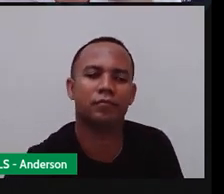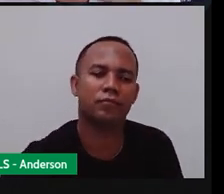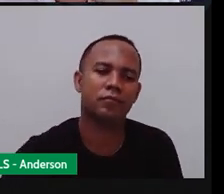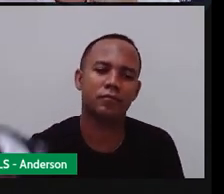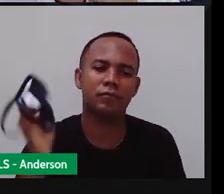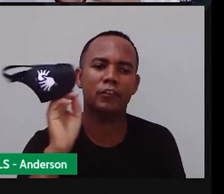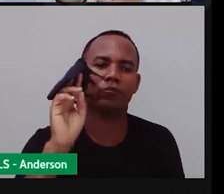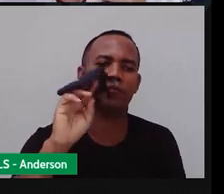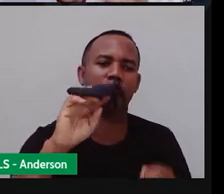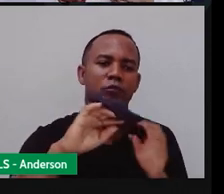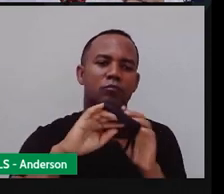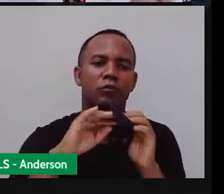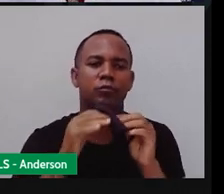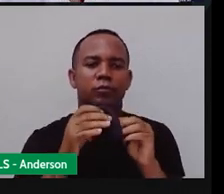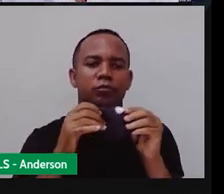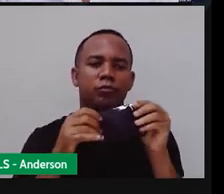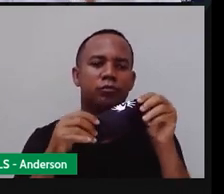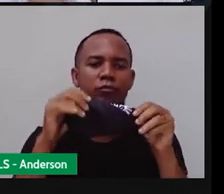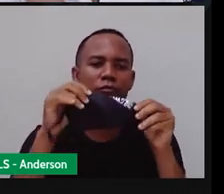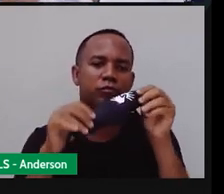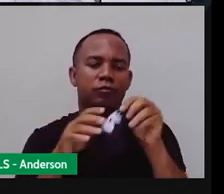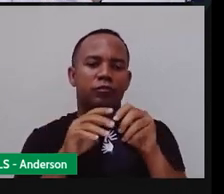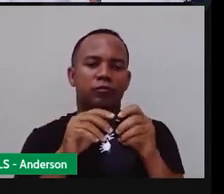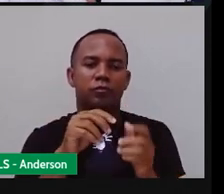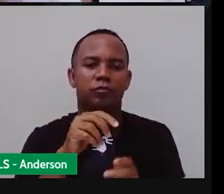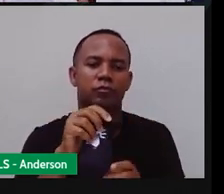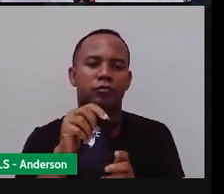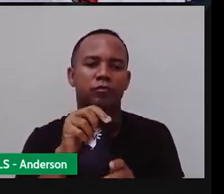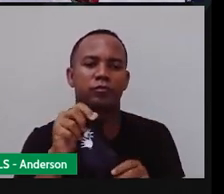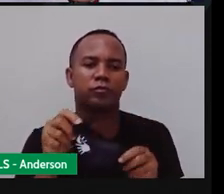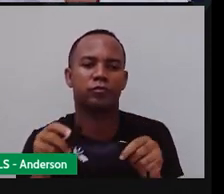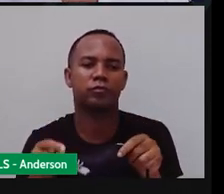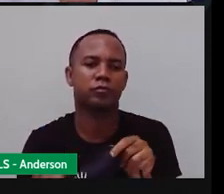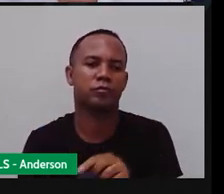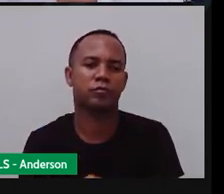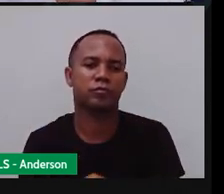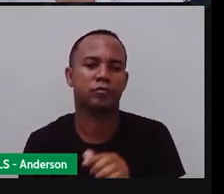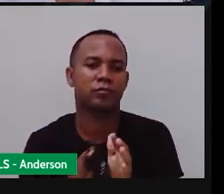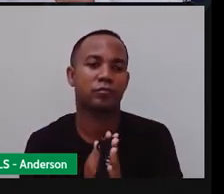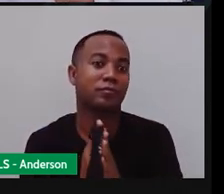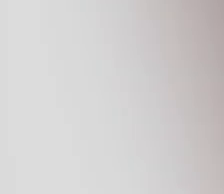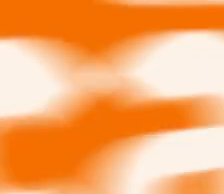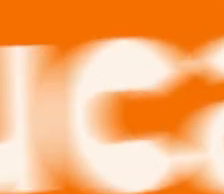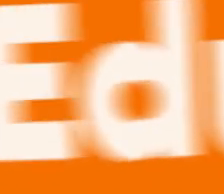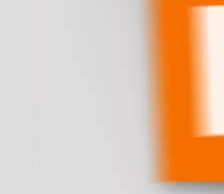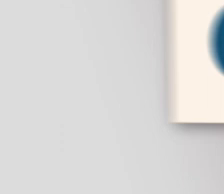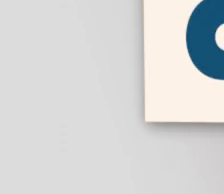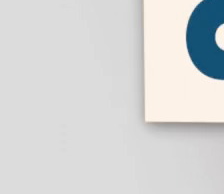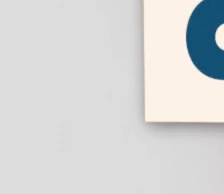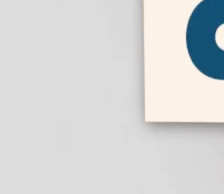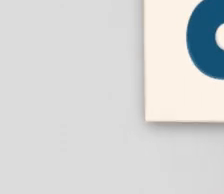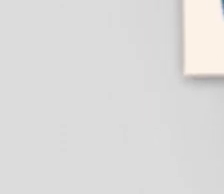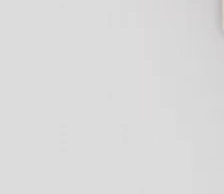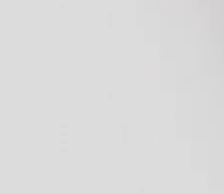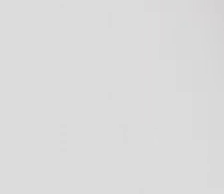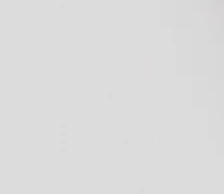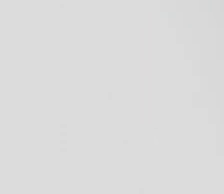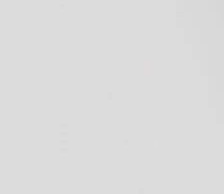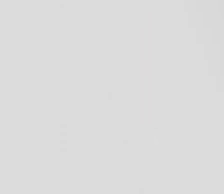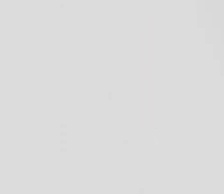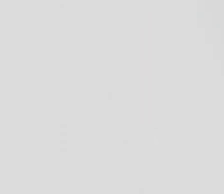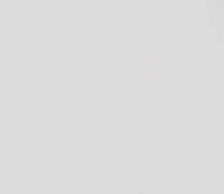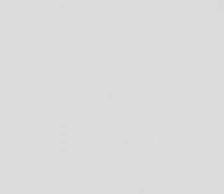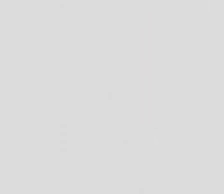porque isso, gente, que a está passando não é normal, tá? Beijo para vocês, e até a próxima! Tchau!